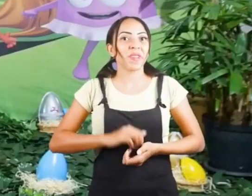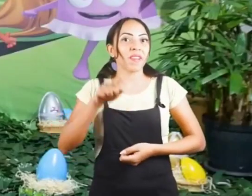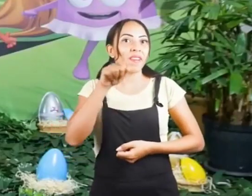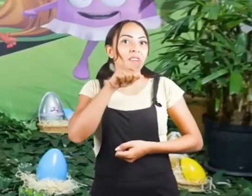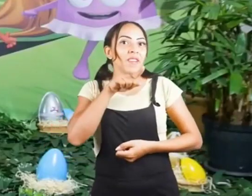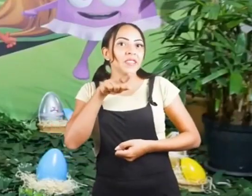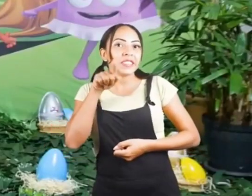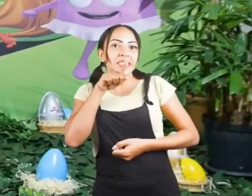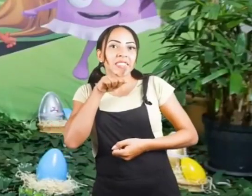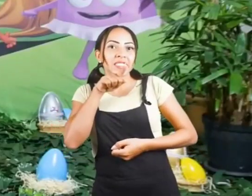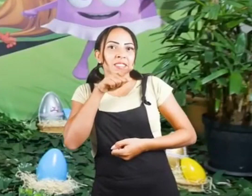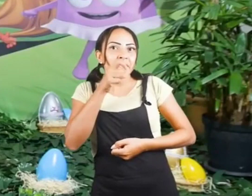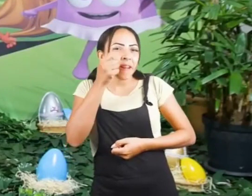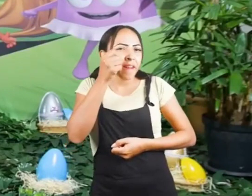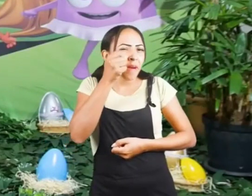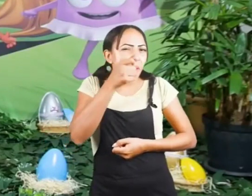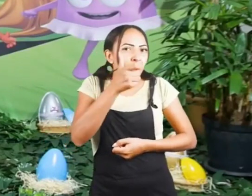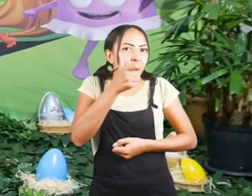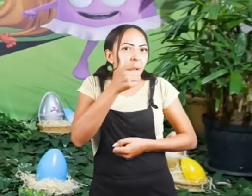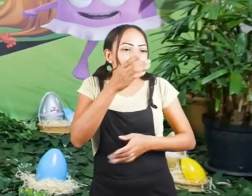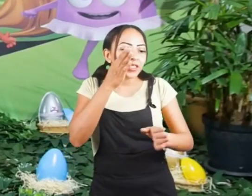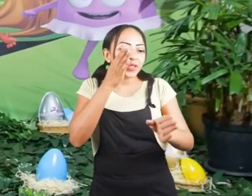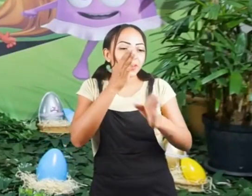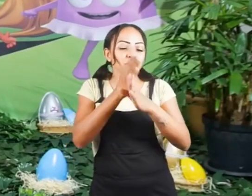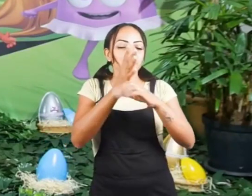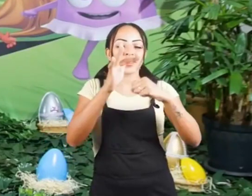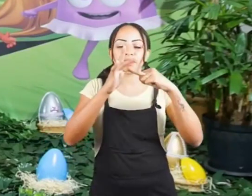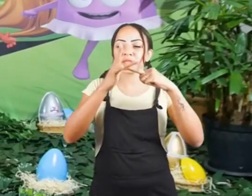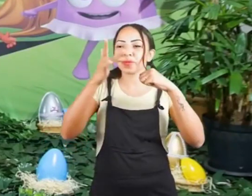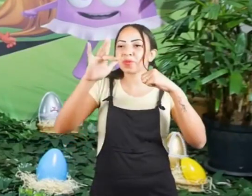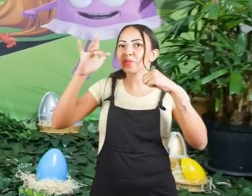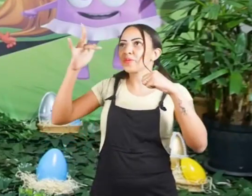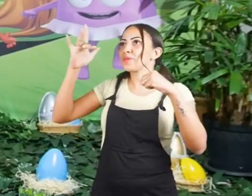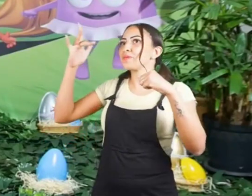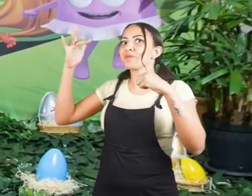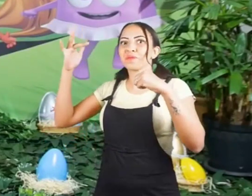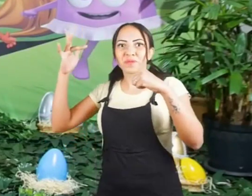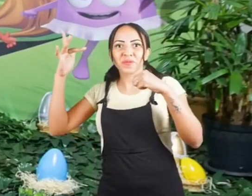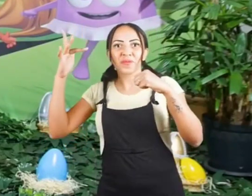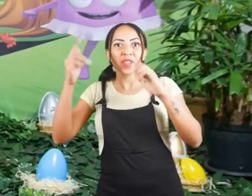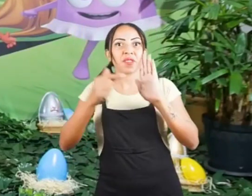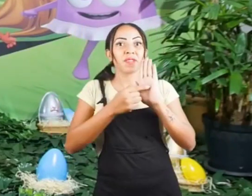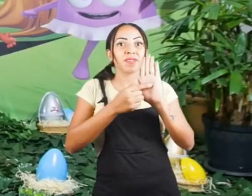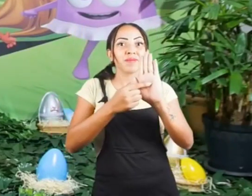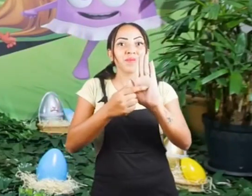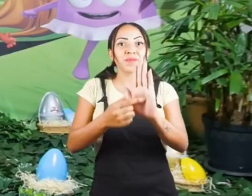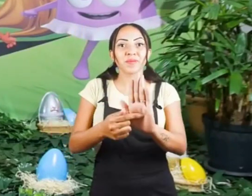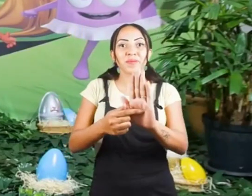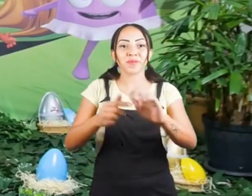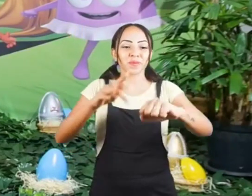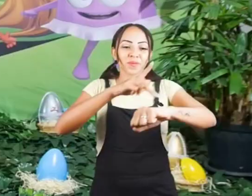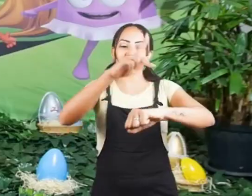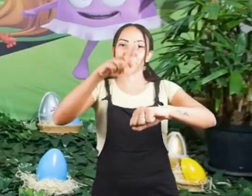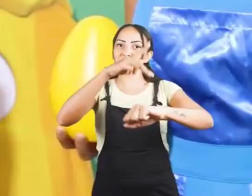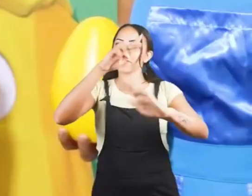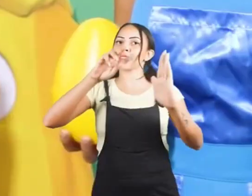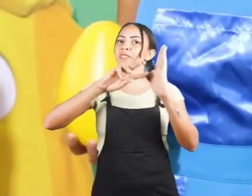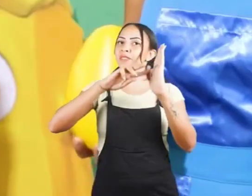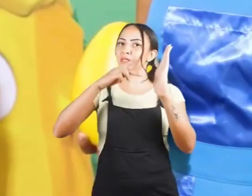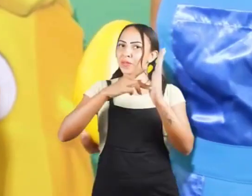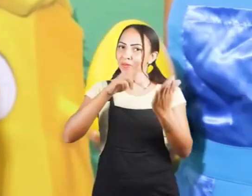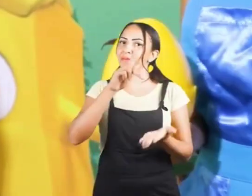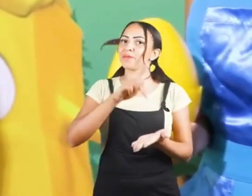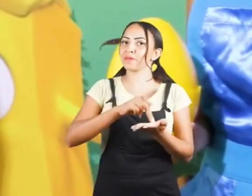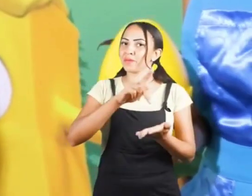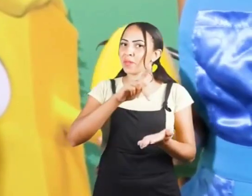Você está perto do tesouro. Próximo em descobrir o verdadeiro sentido da Páscoa. Porque a